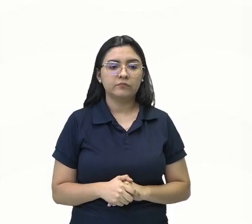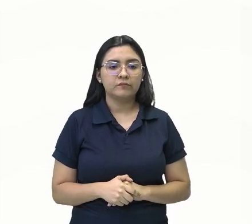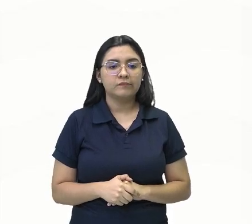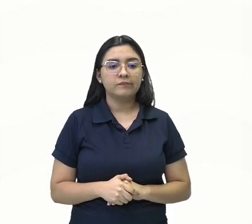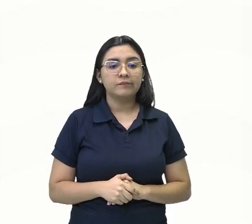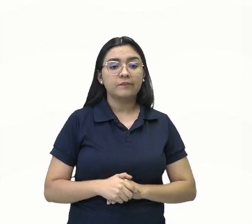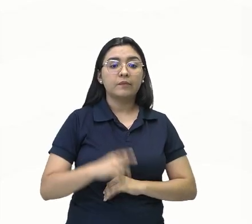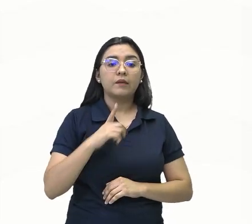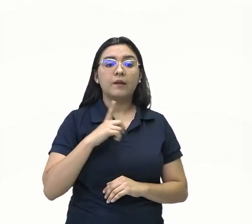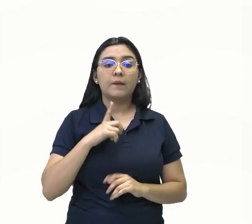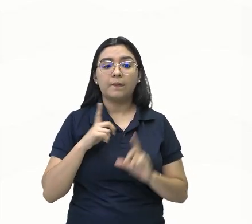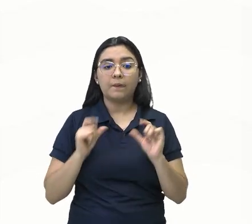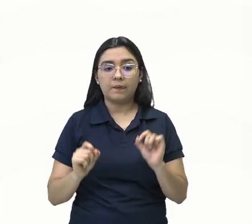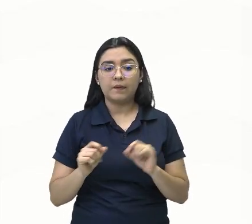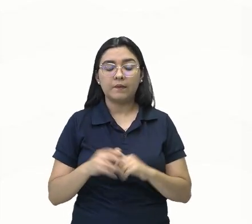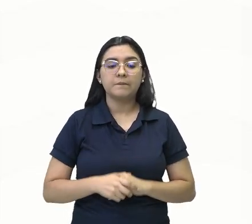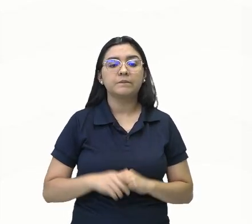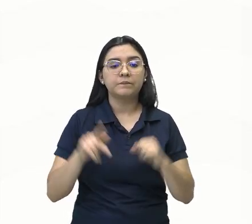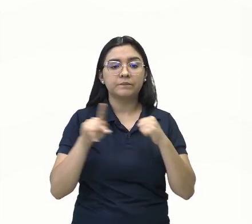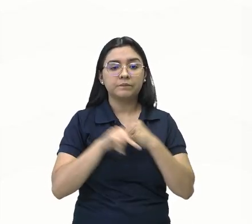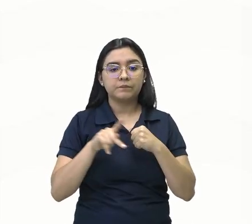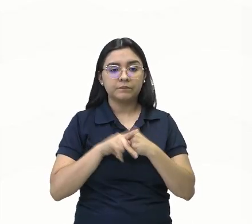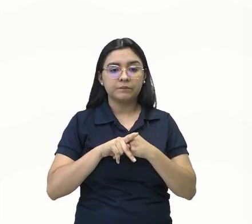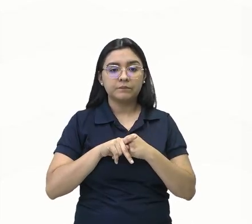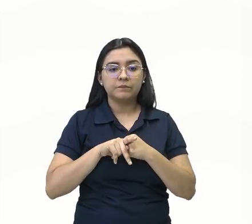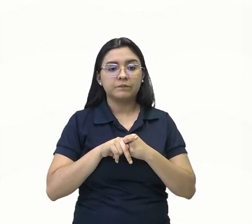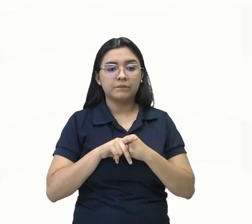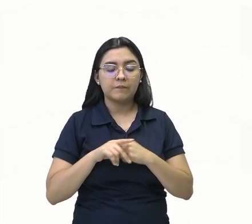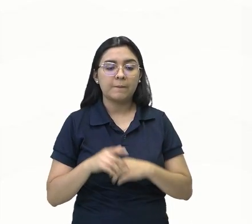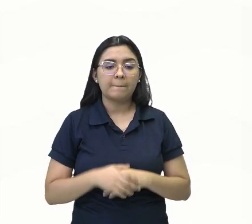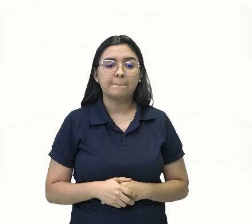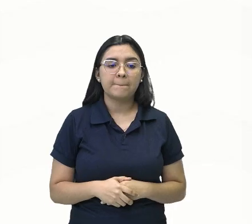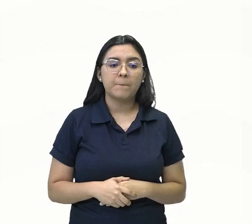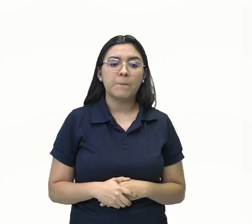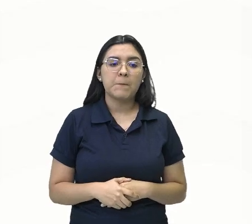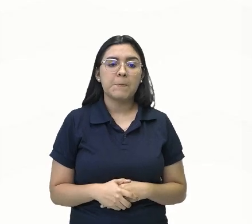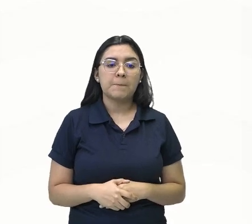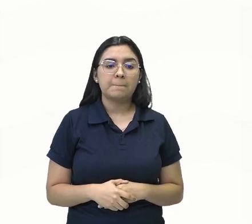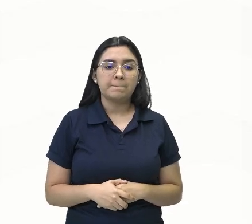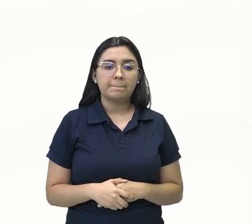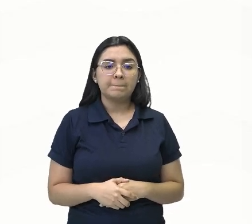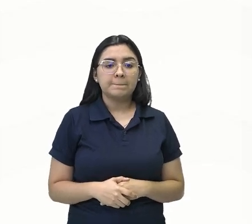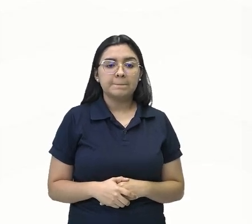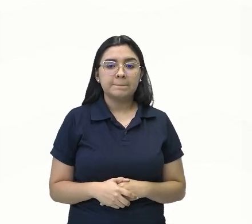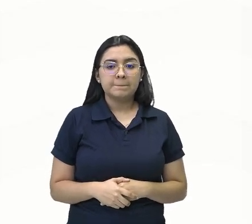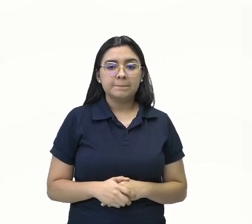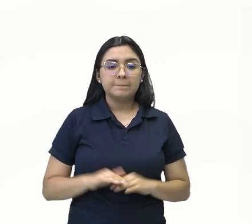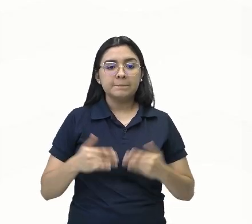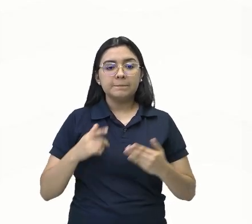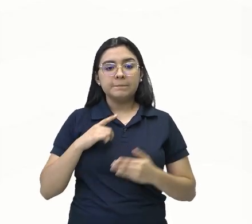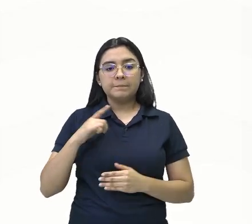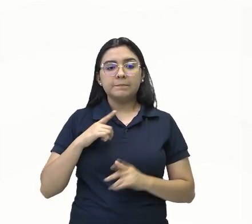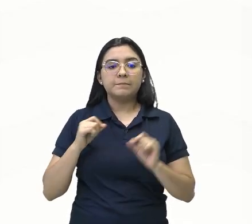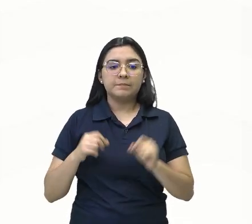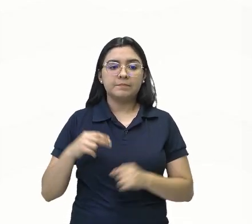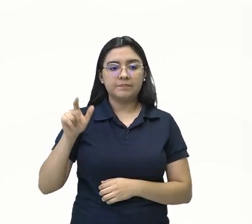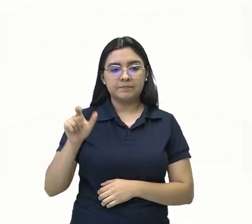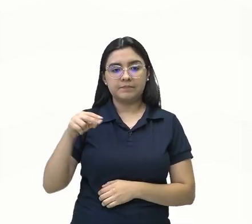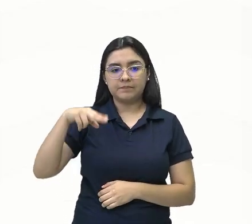Então, nós temos ali pronomes indefinidos, indefinite pronouns, pronomes indefinidos. A expressão